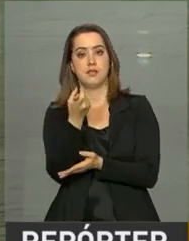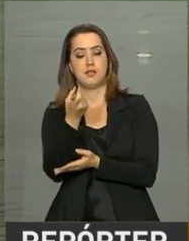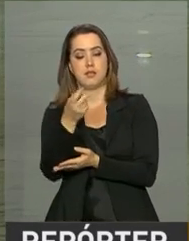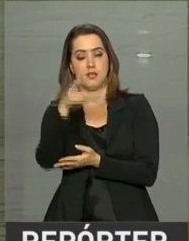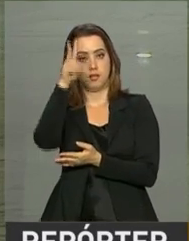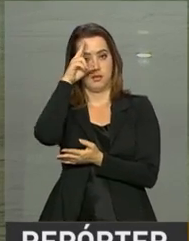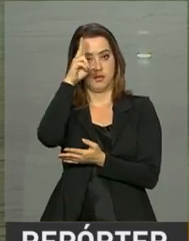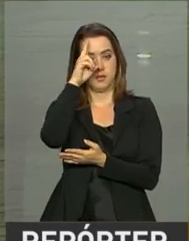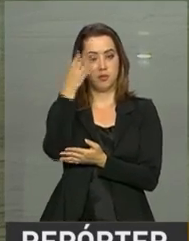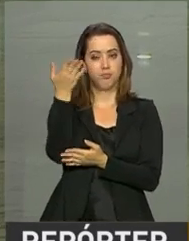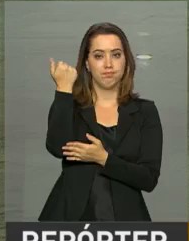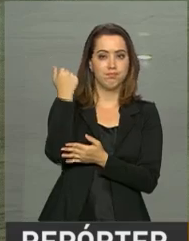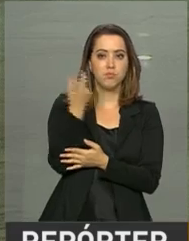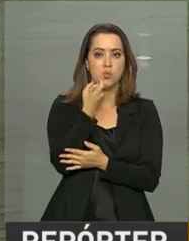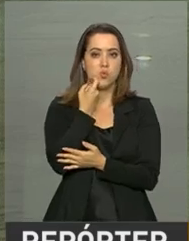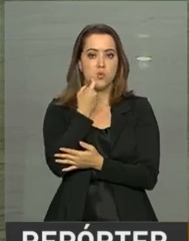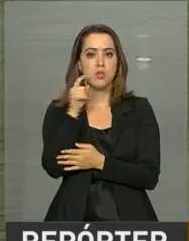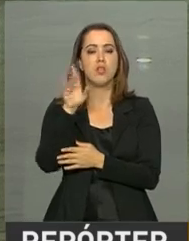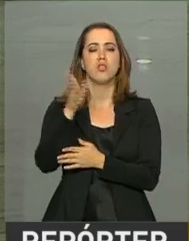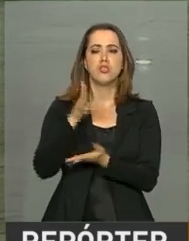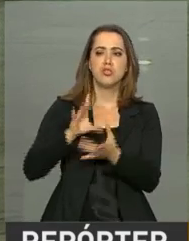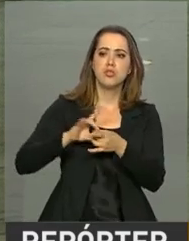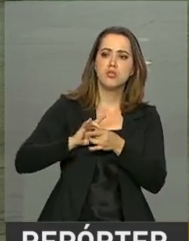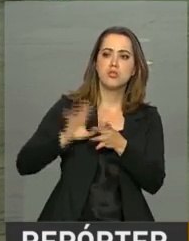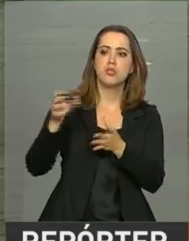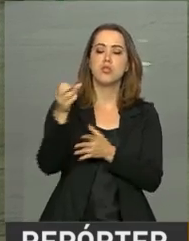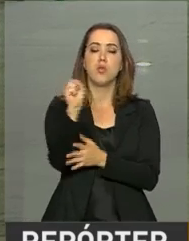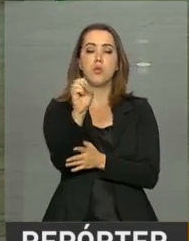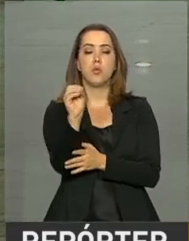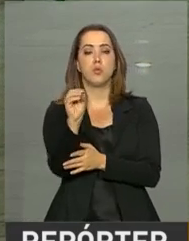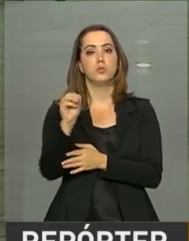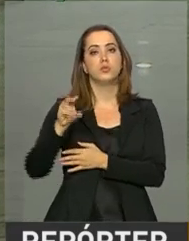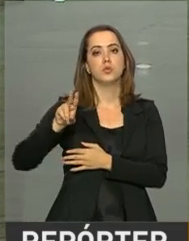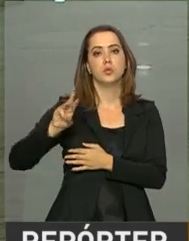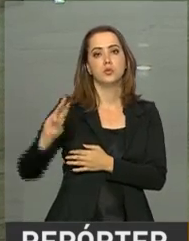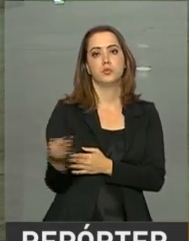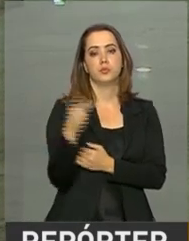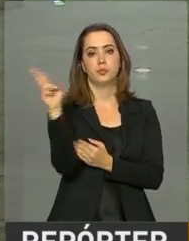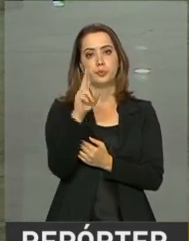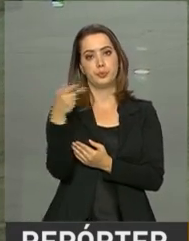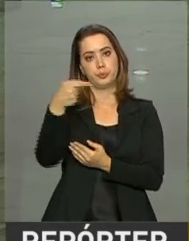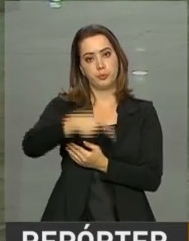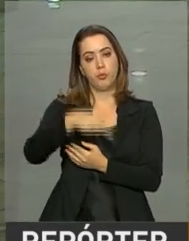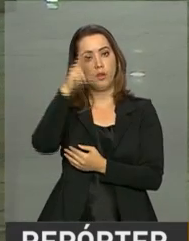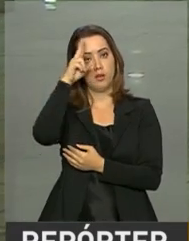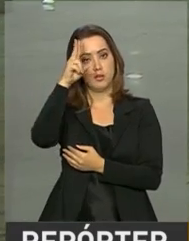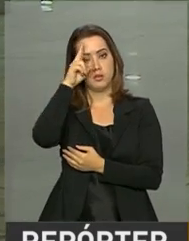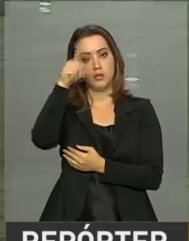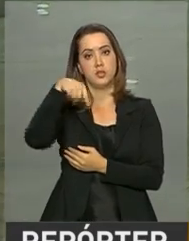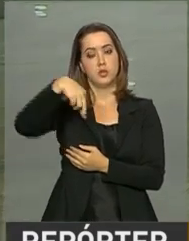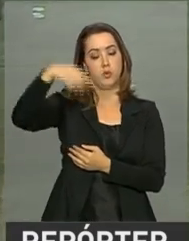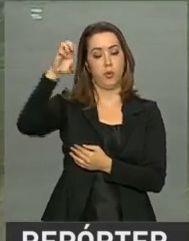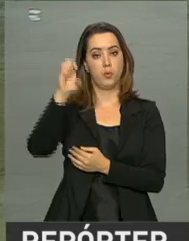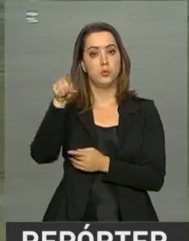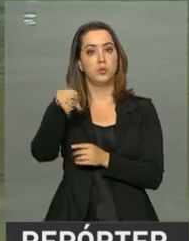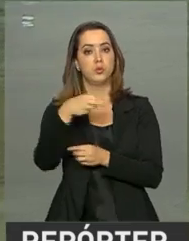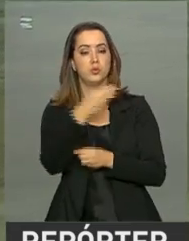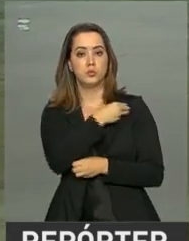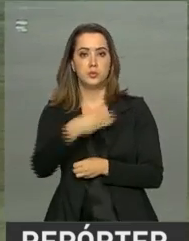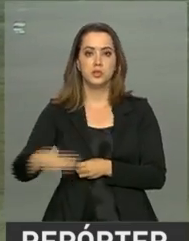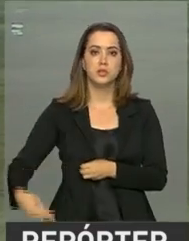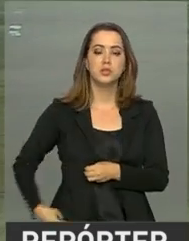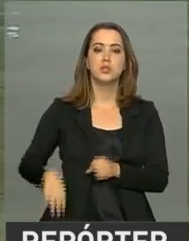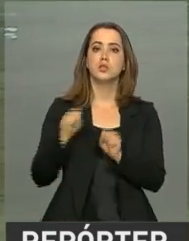última sexta-feira, foram liberados mais de 800 milhões de reais. Nesta segunda-feira, no Nordeste, o ministro da